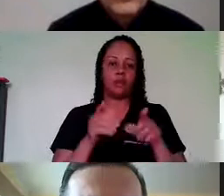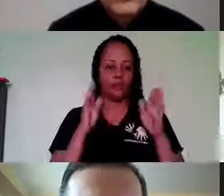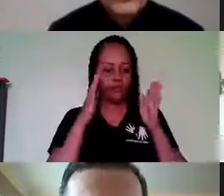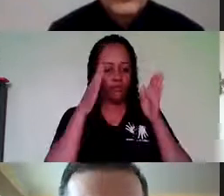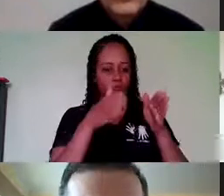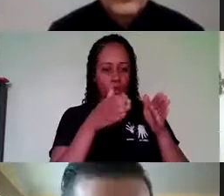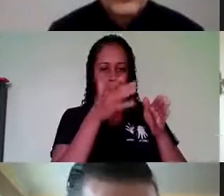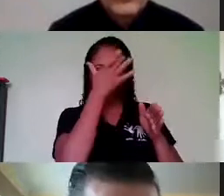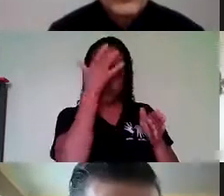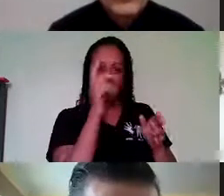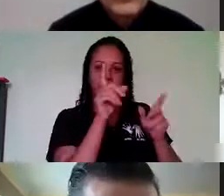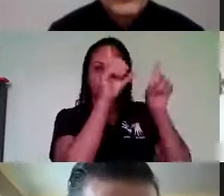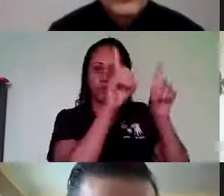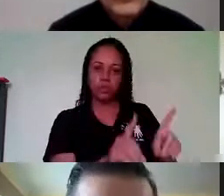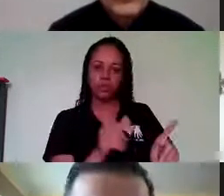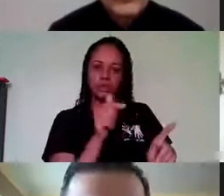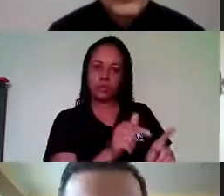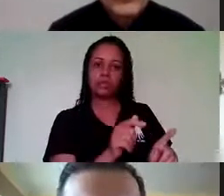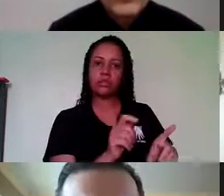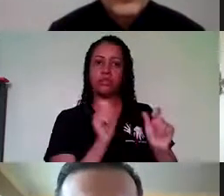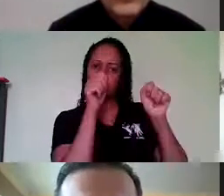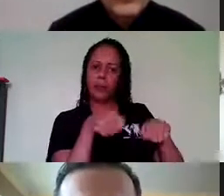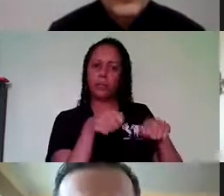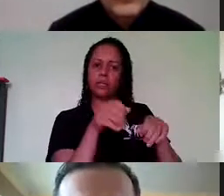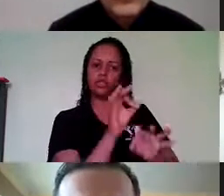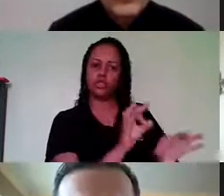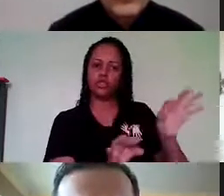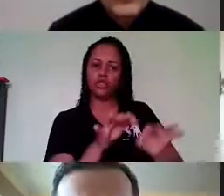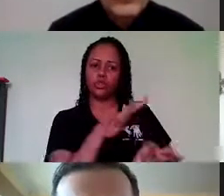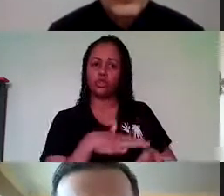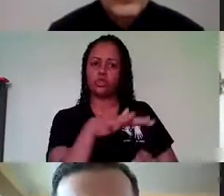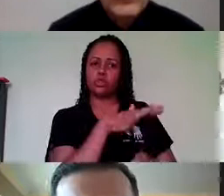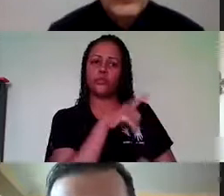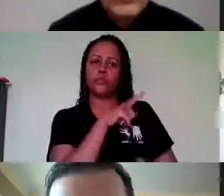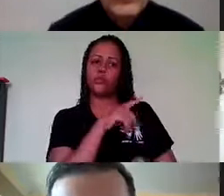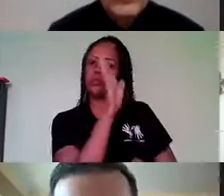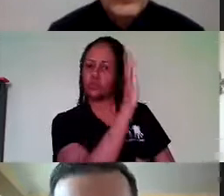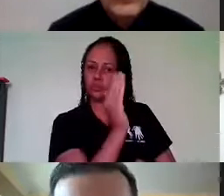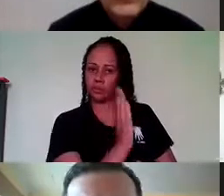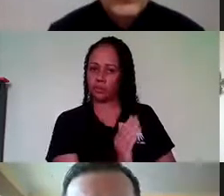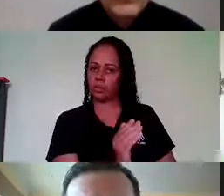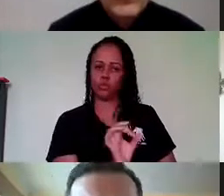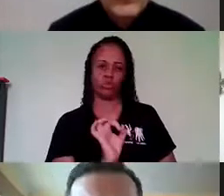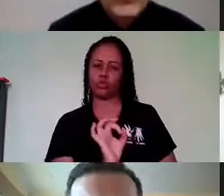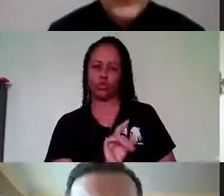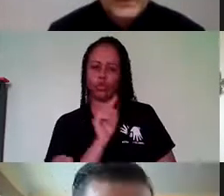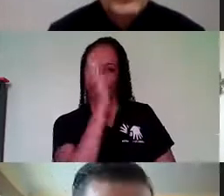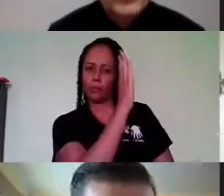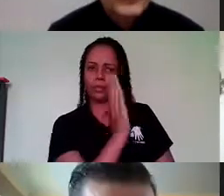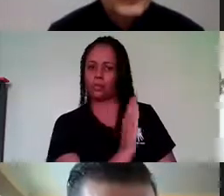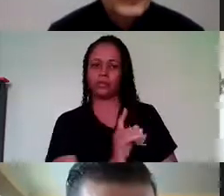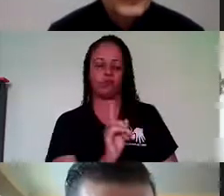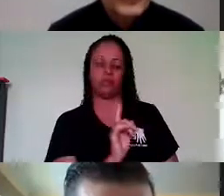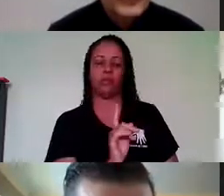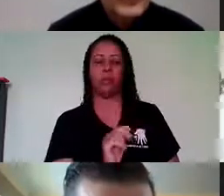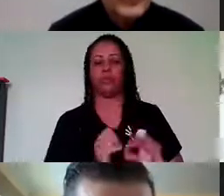do capacitismo estrutural que existe no Brasil, né, não só no Brasil, e aproveitar, né, que nós